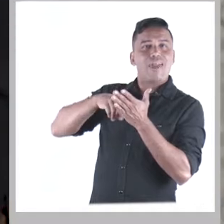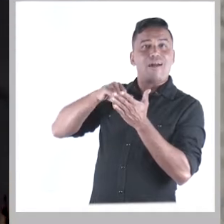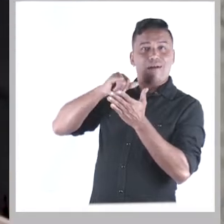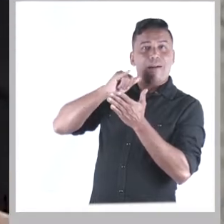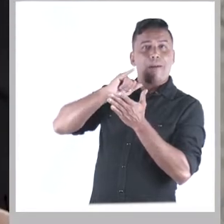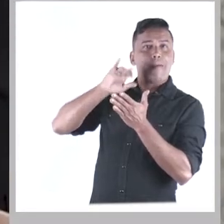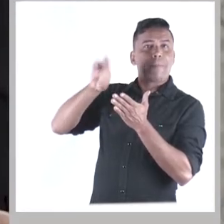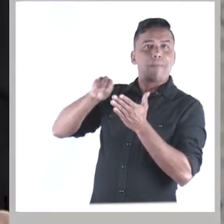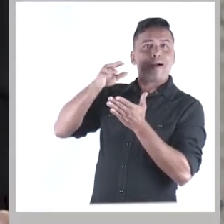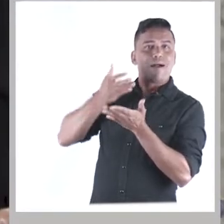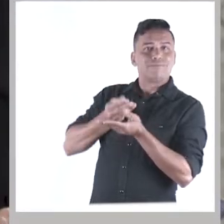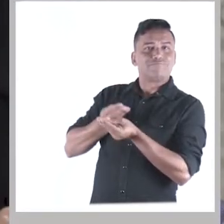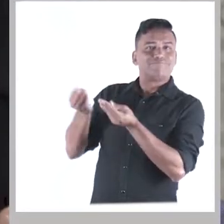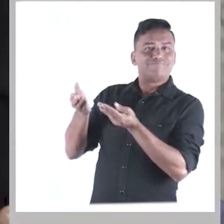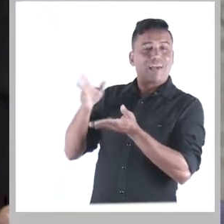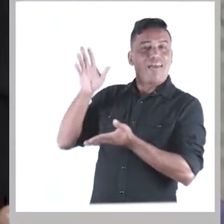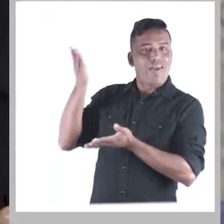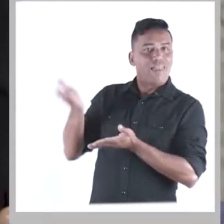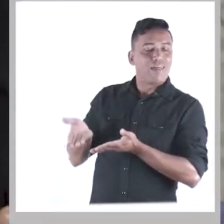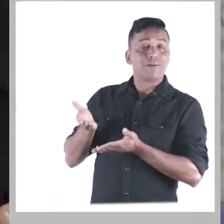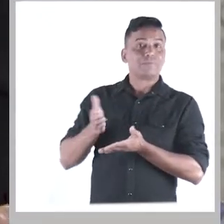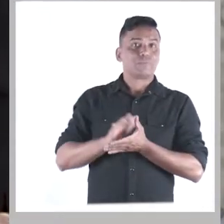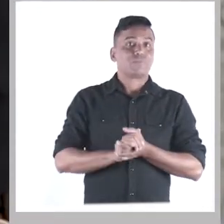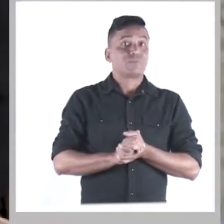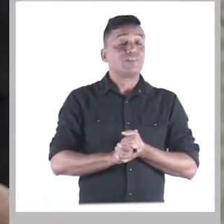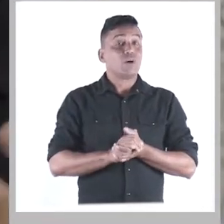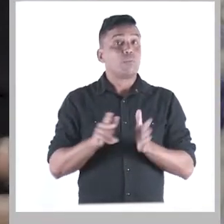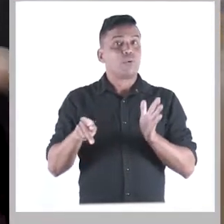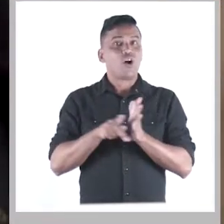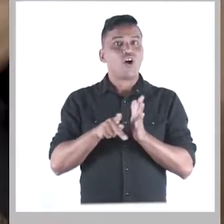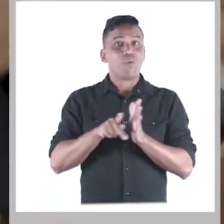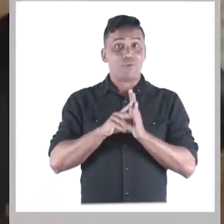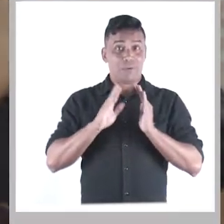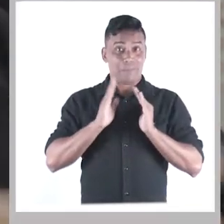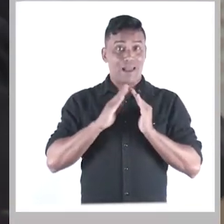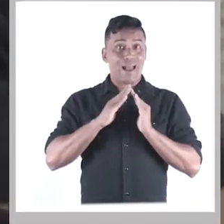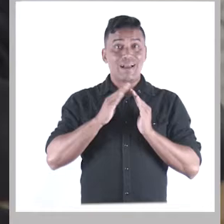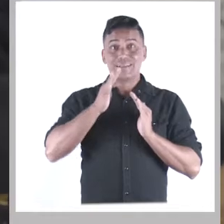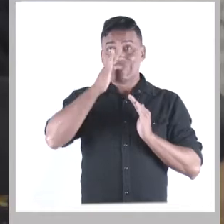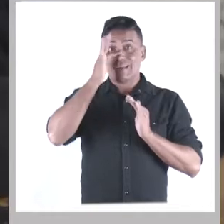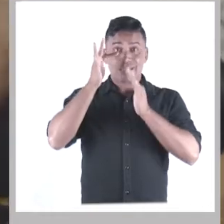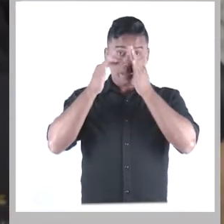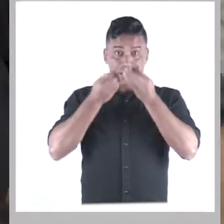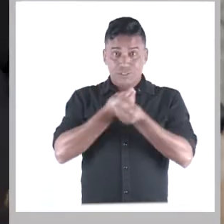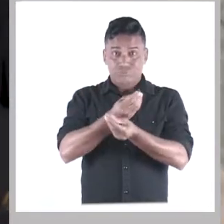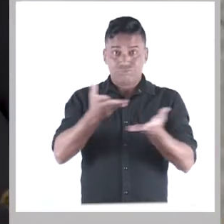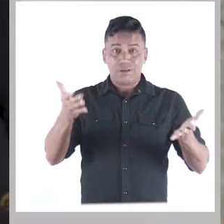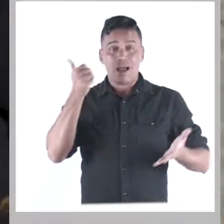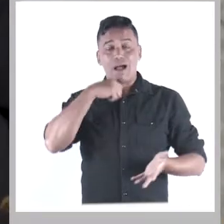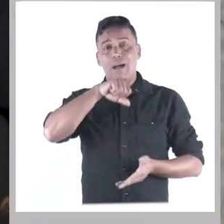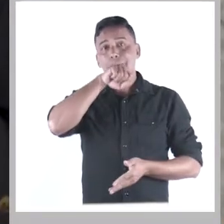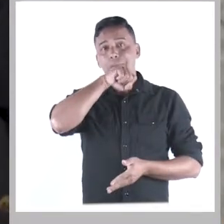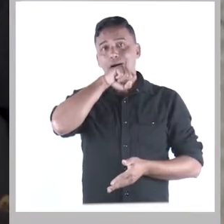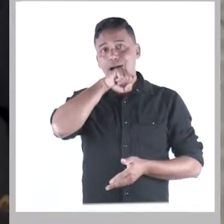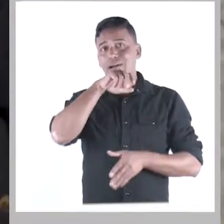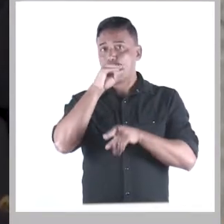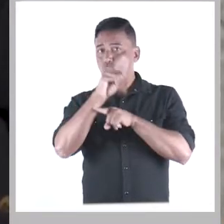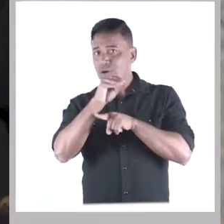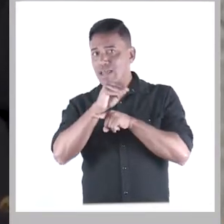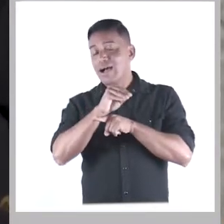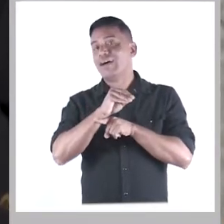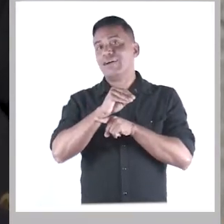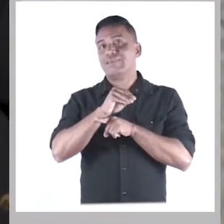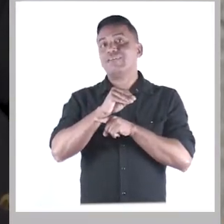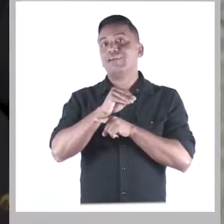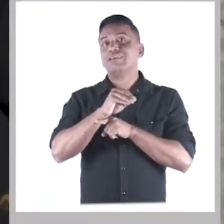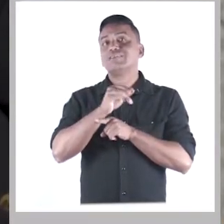Então, eu fico pensando, né? E mais do que os jardins das nossas mães, na minha crônica eu falava disso,